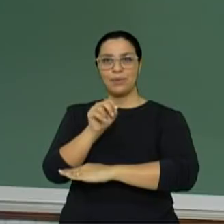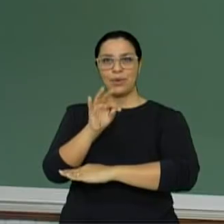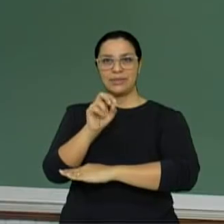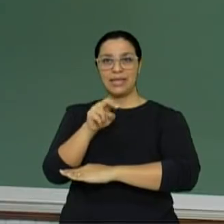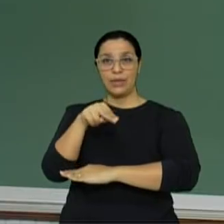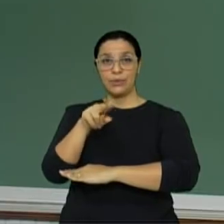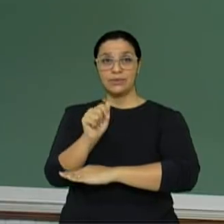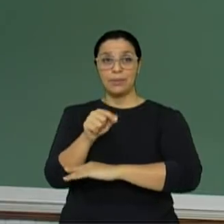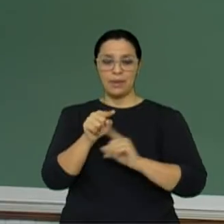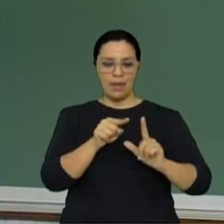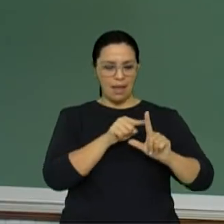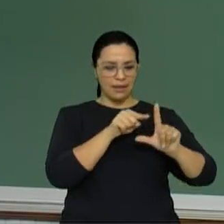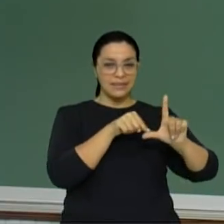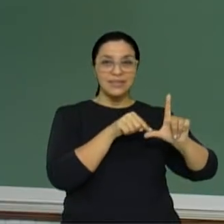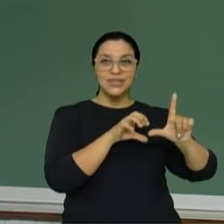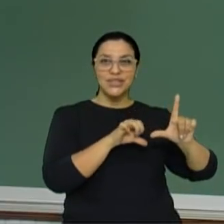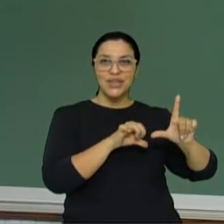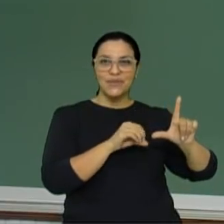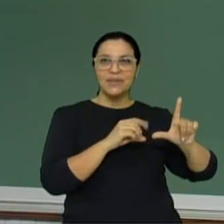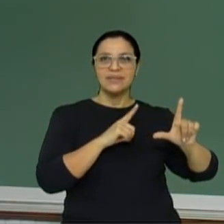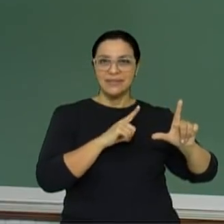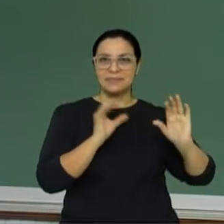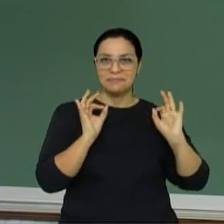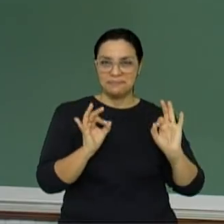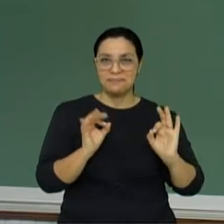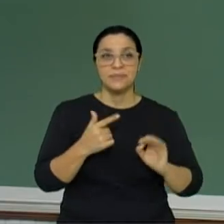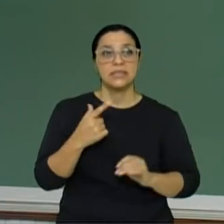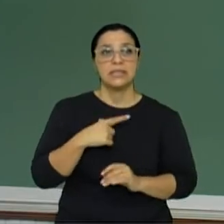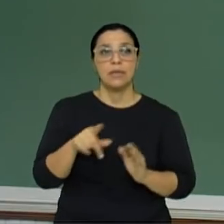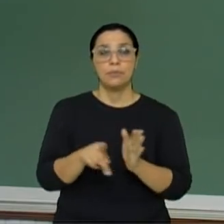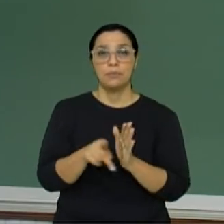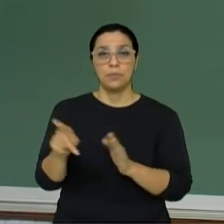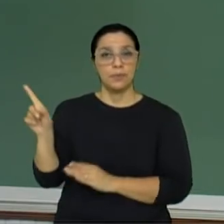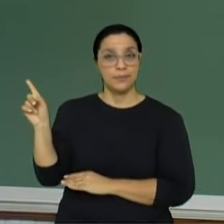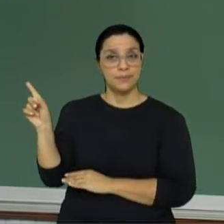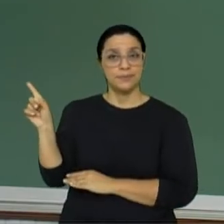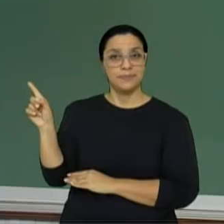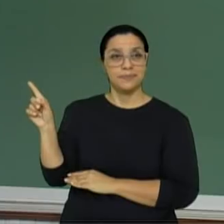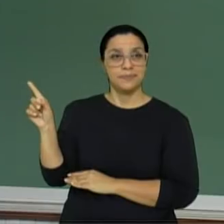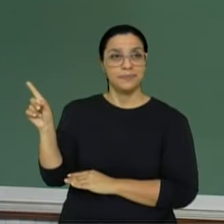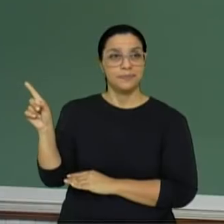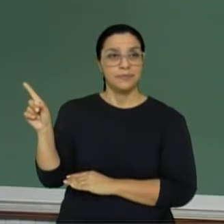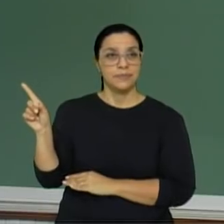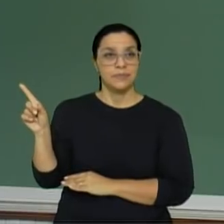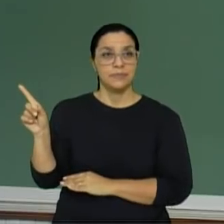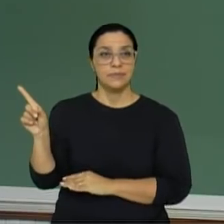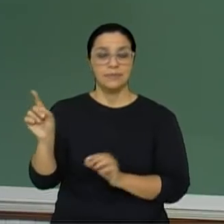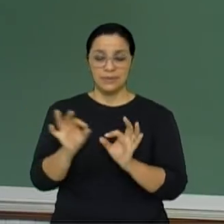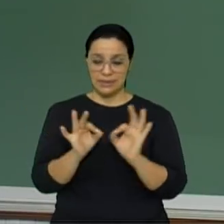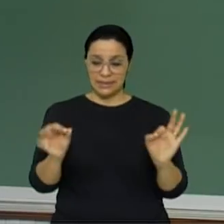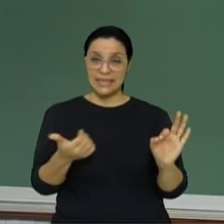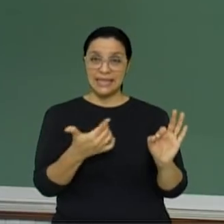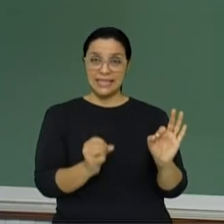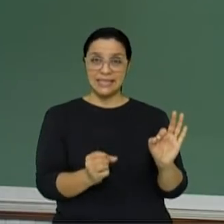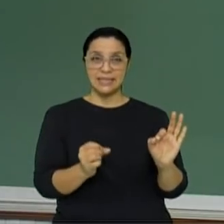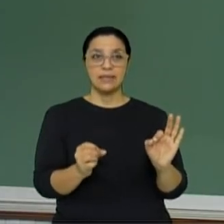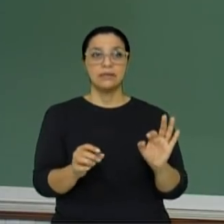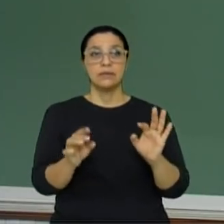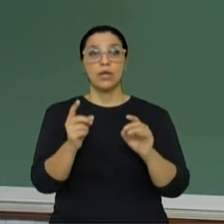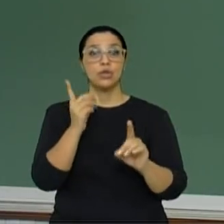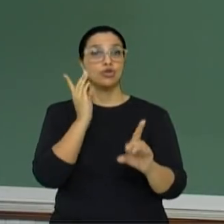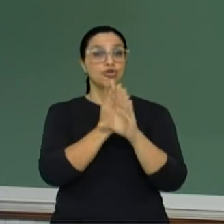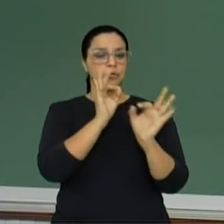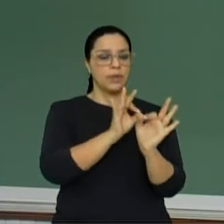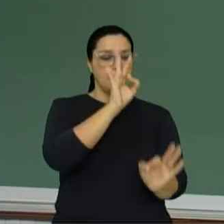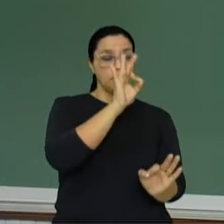90 graus, beleza? Então, aqui eu tenho um triângulo retângulo. Esse triângulo retângulo, o 90 graus está aqui, tenho 16. Como eu quero descobrir